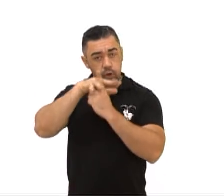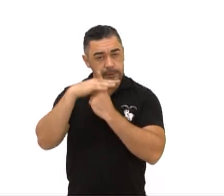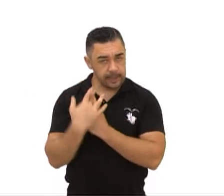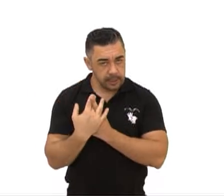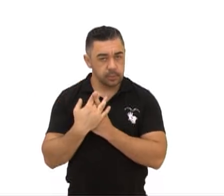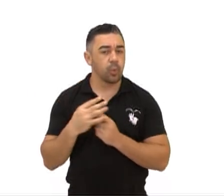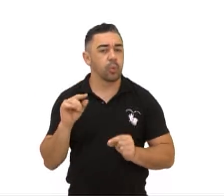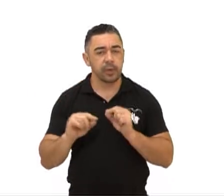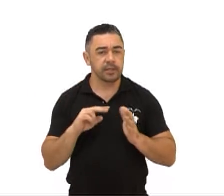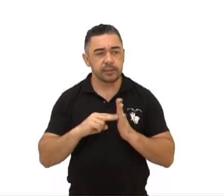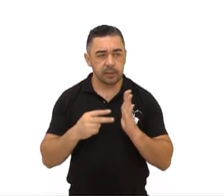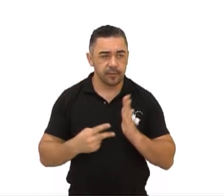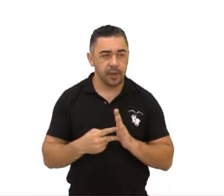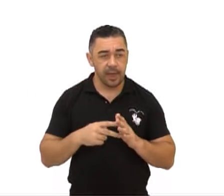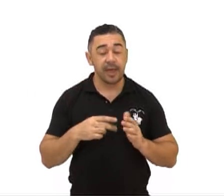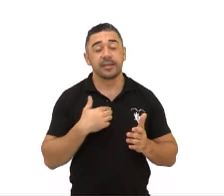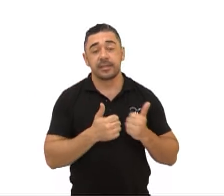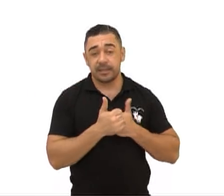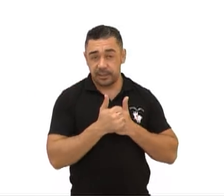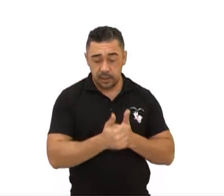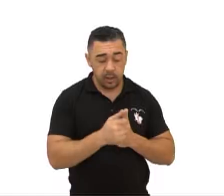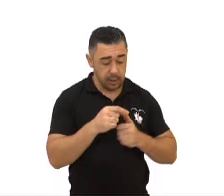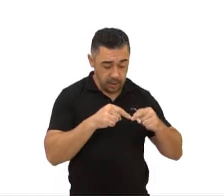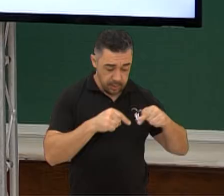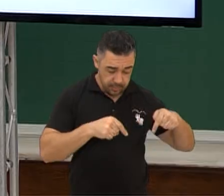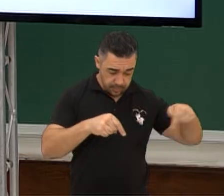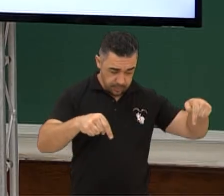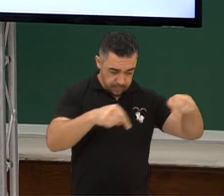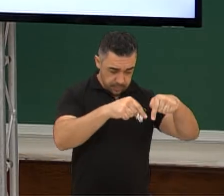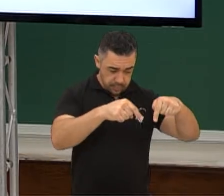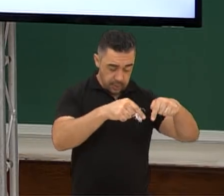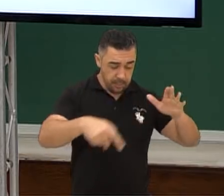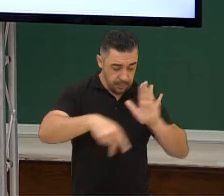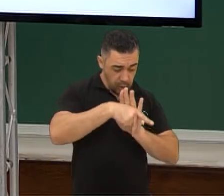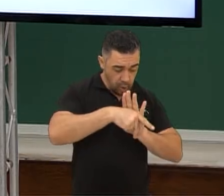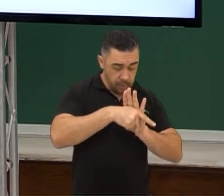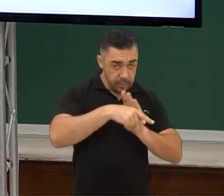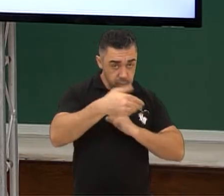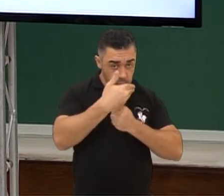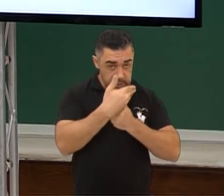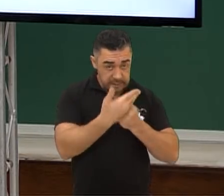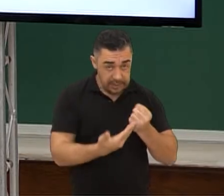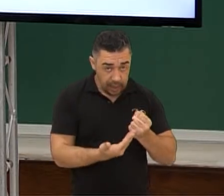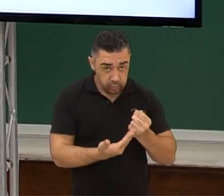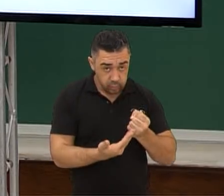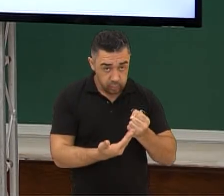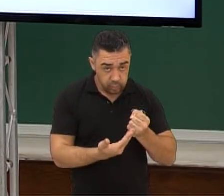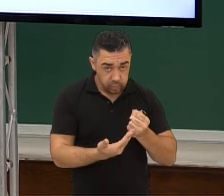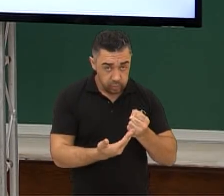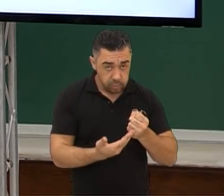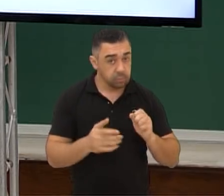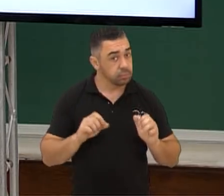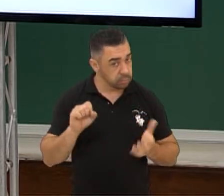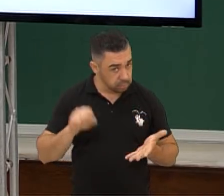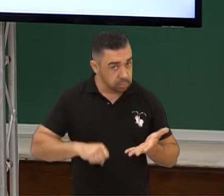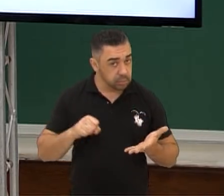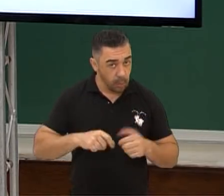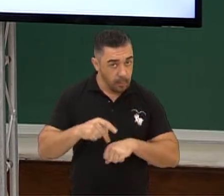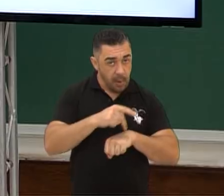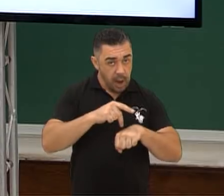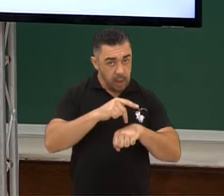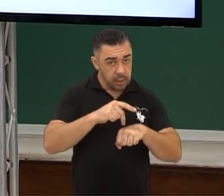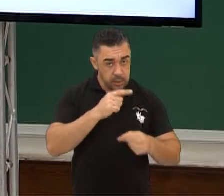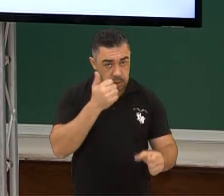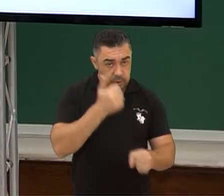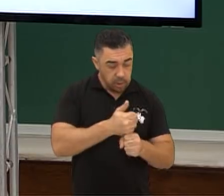ou seja, um sistema baseado na propriedade estatal. O Estado era dono das propriedades